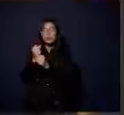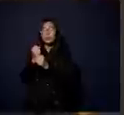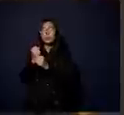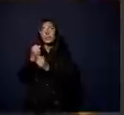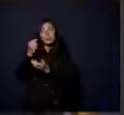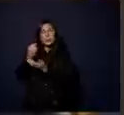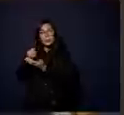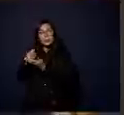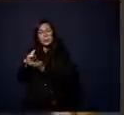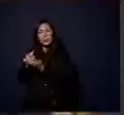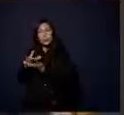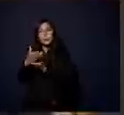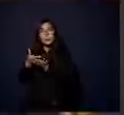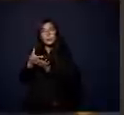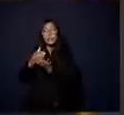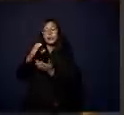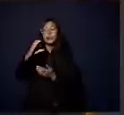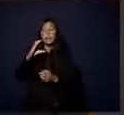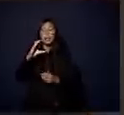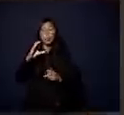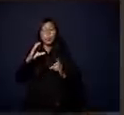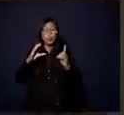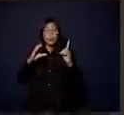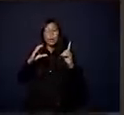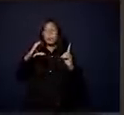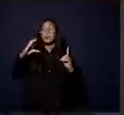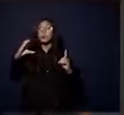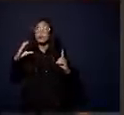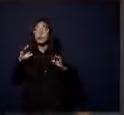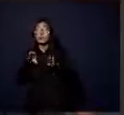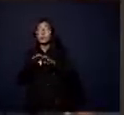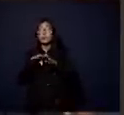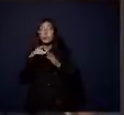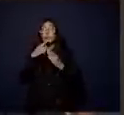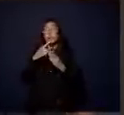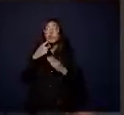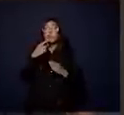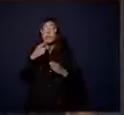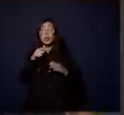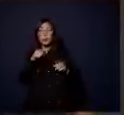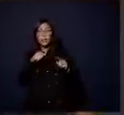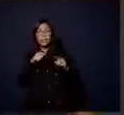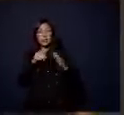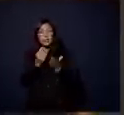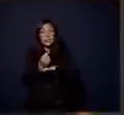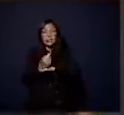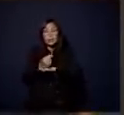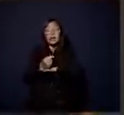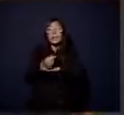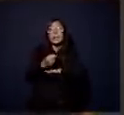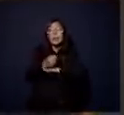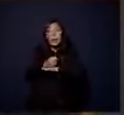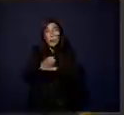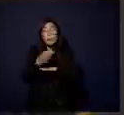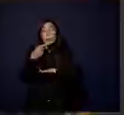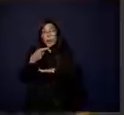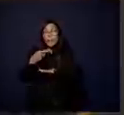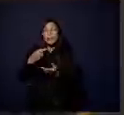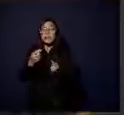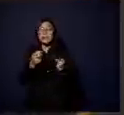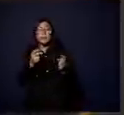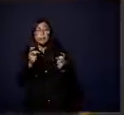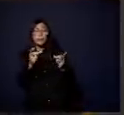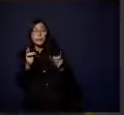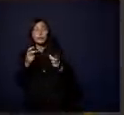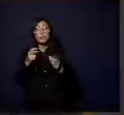compras então tem o crédito e um bom Iva tem algumas características ele tem uma base Ampla de incidência mercadoria serviços